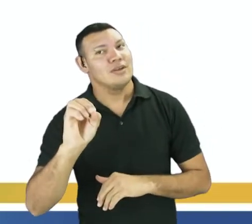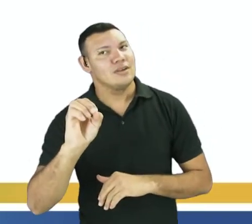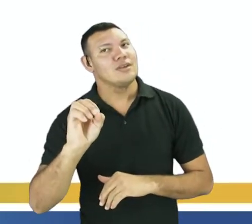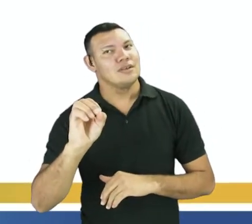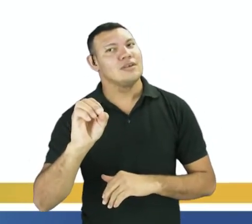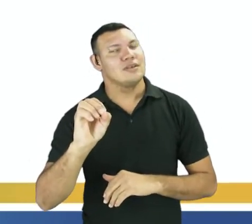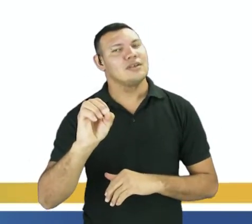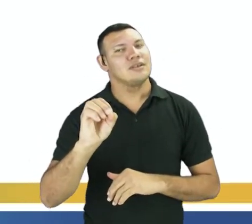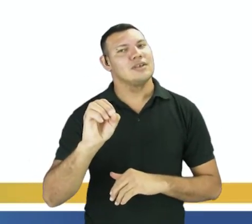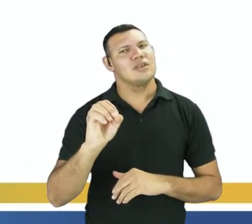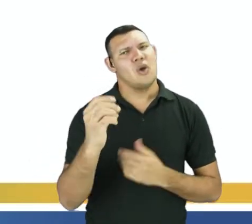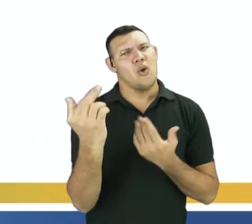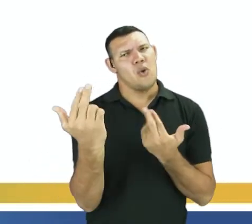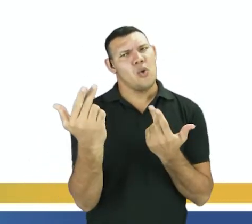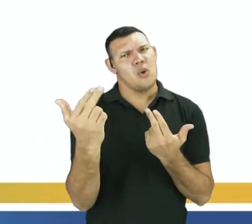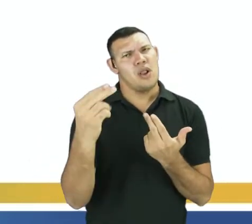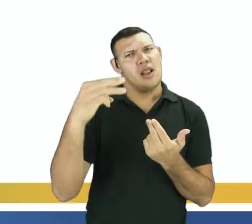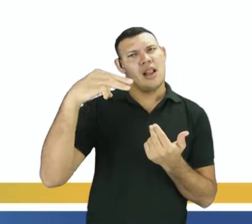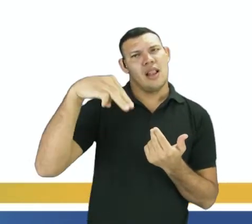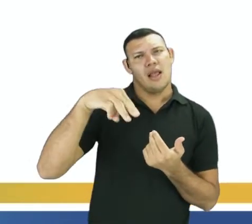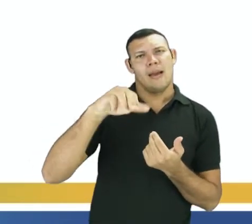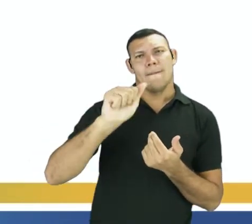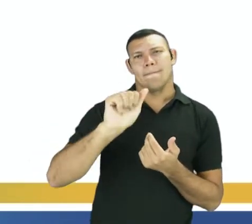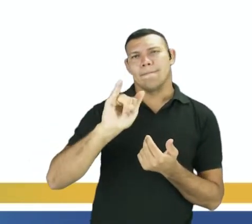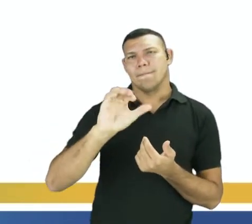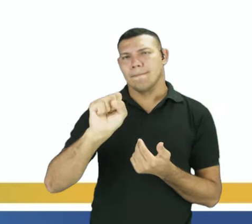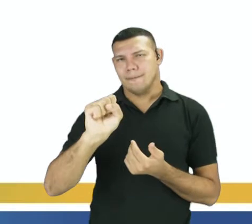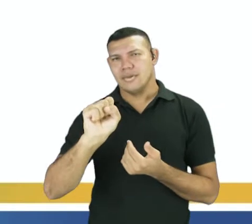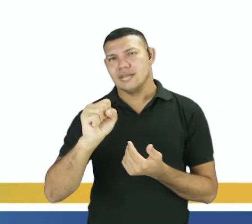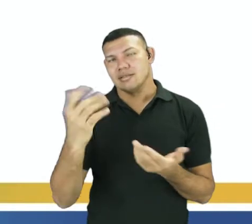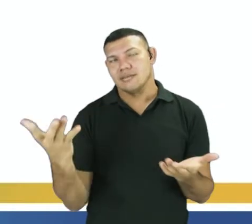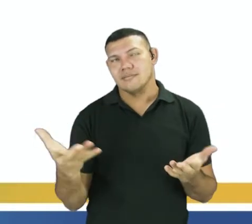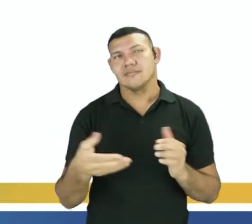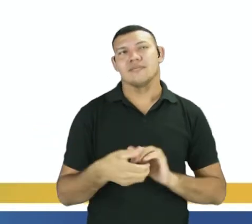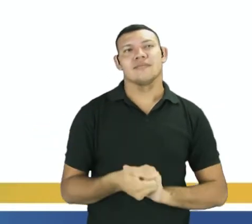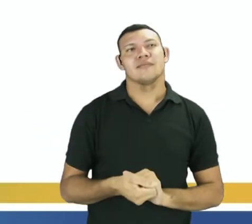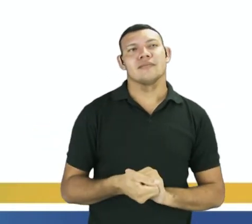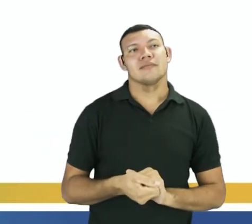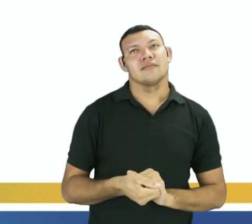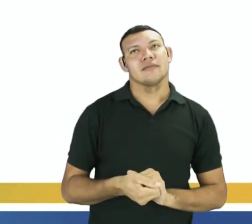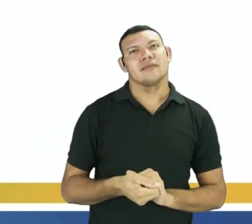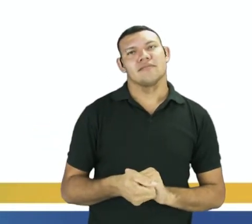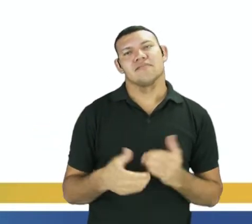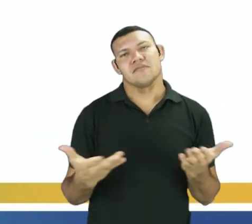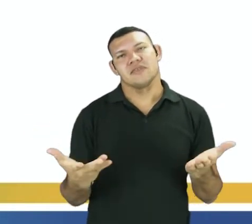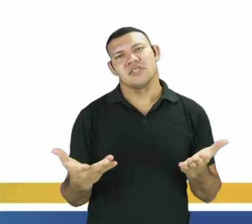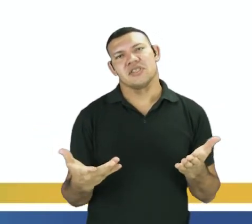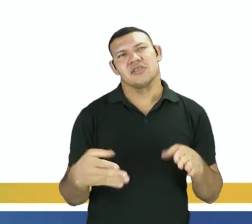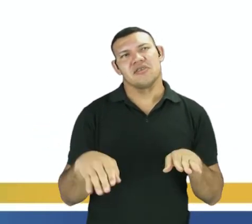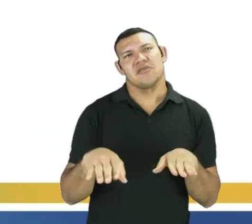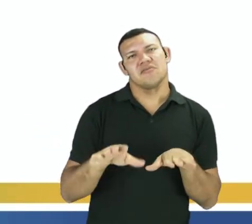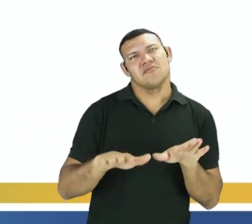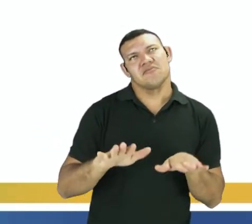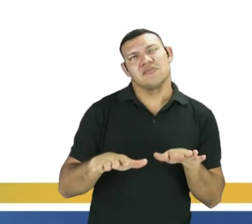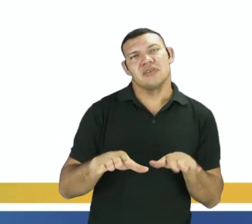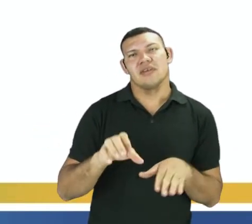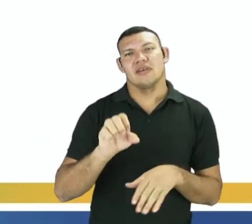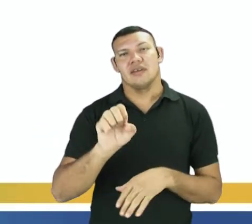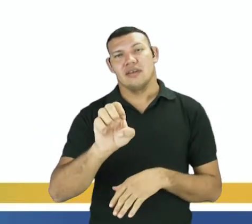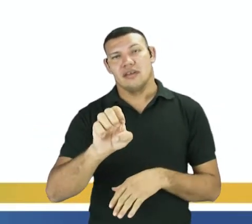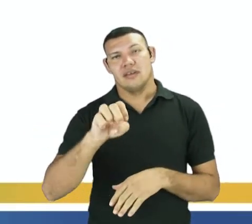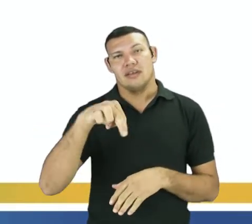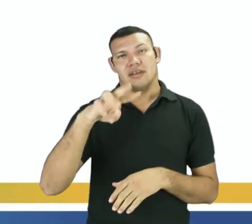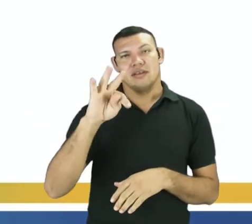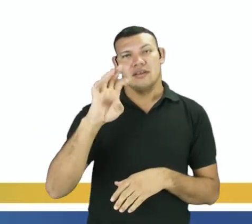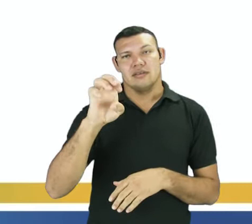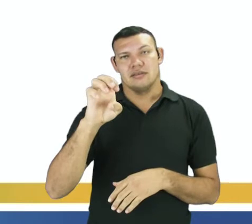é o mesmo que o mas, M-A-S em português, certo? É o mesmo que no entanto, entretanto. Vamos ver o exemplo para ficar mais claro?